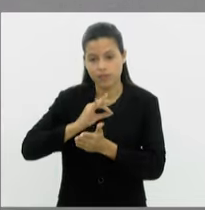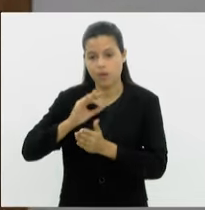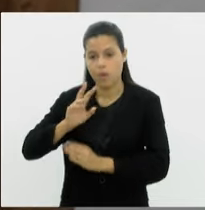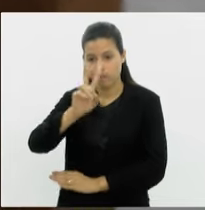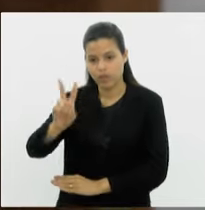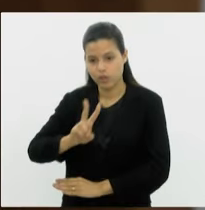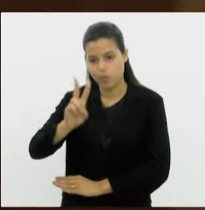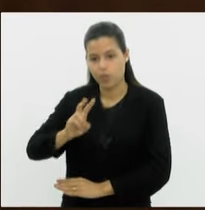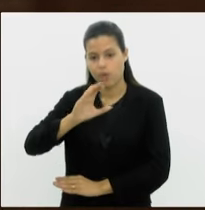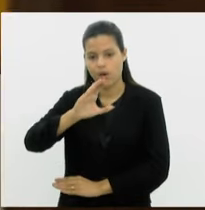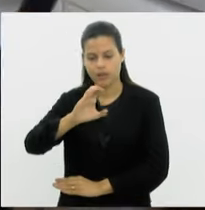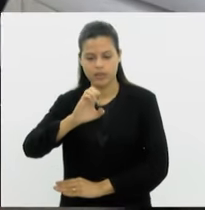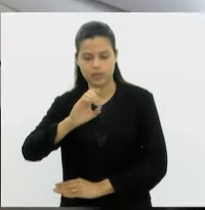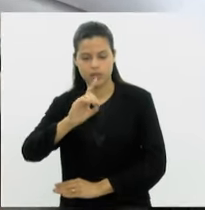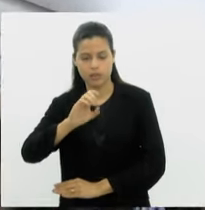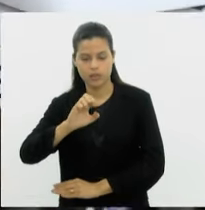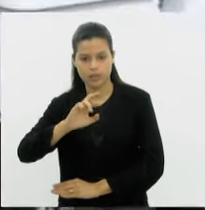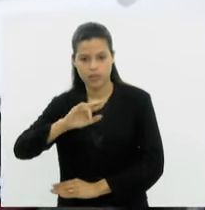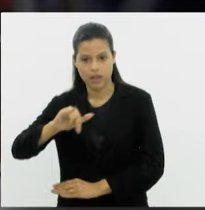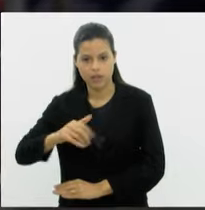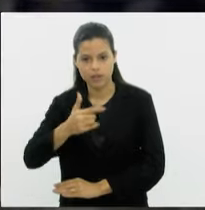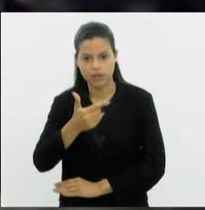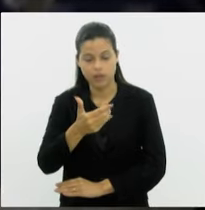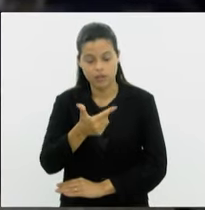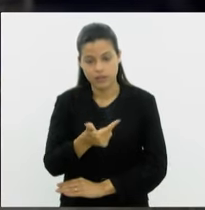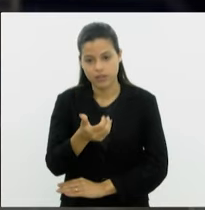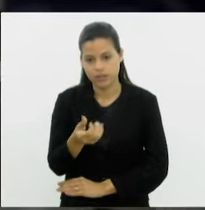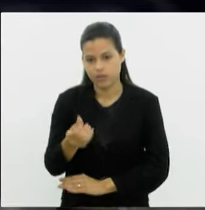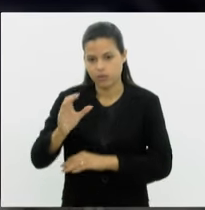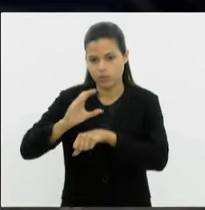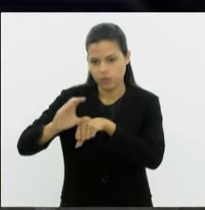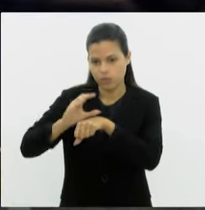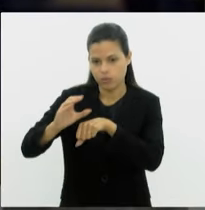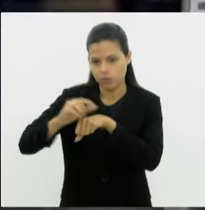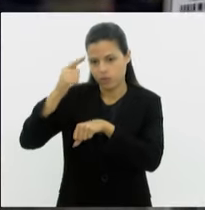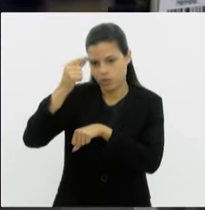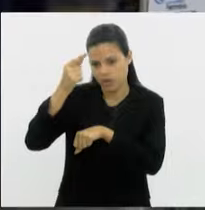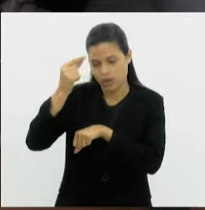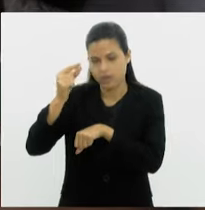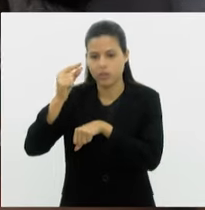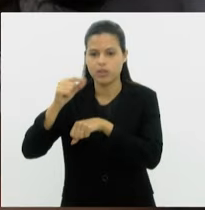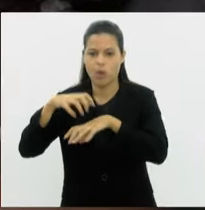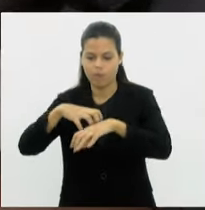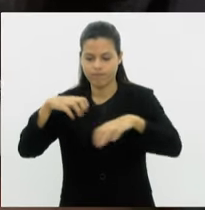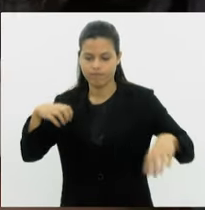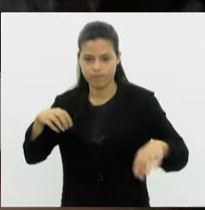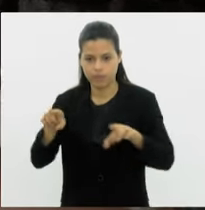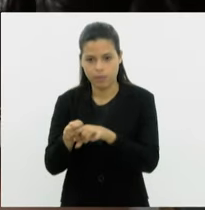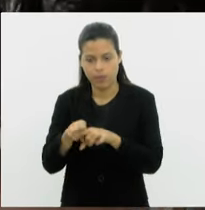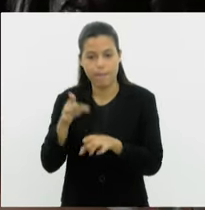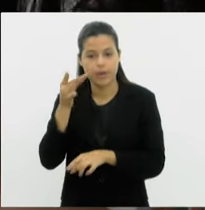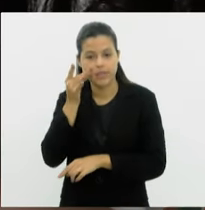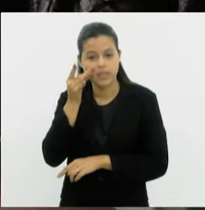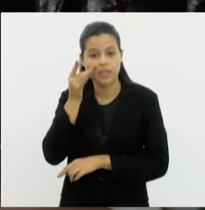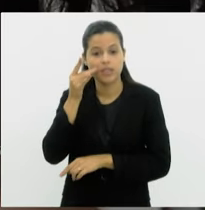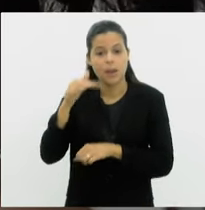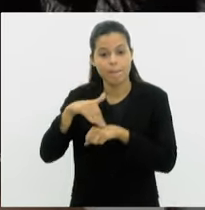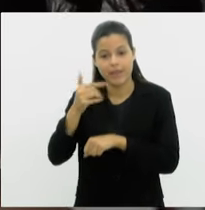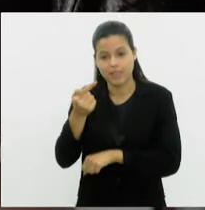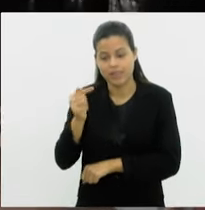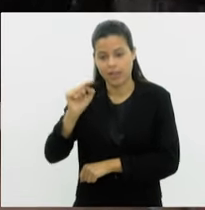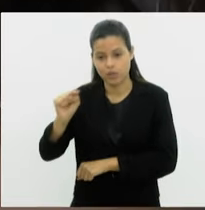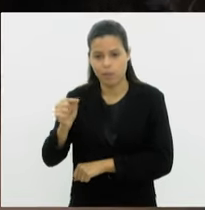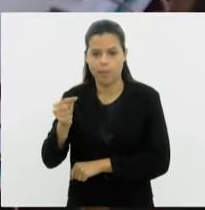16 cursos de graduação na modalidade de educação à distância e semipresencial. São mais de 7 mil vagas para os cursos